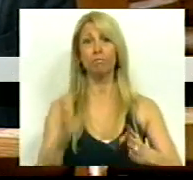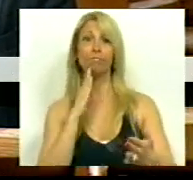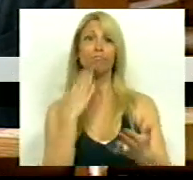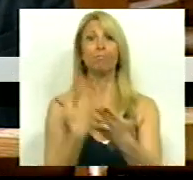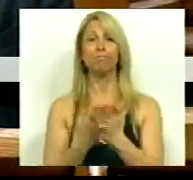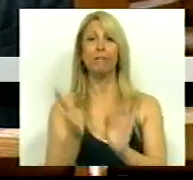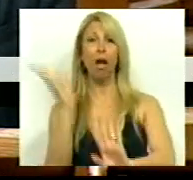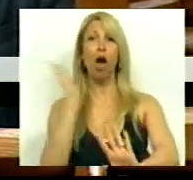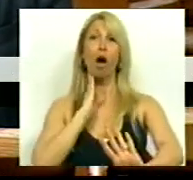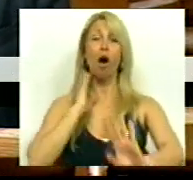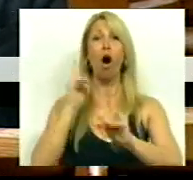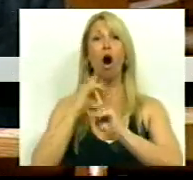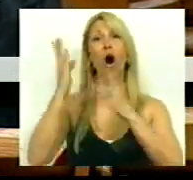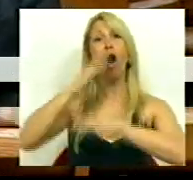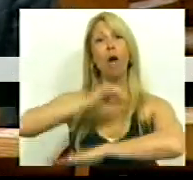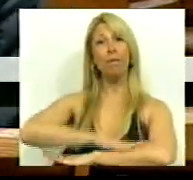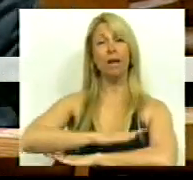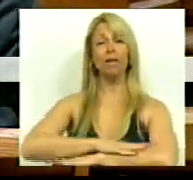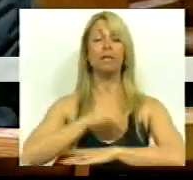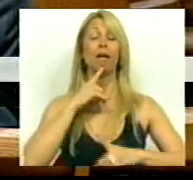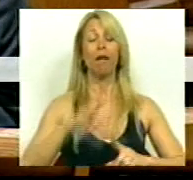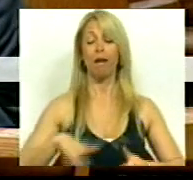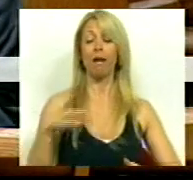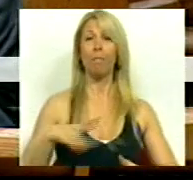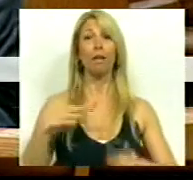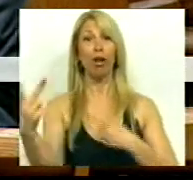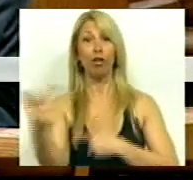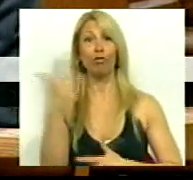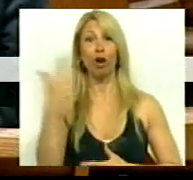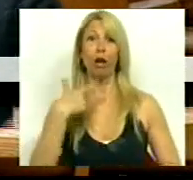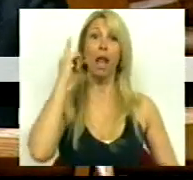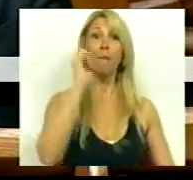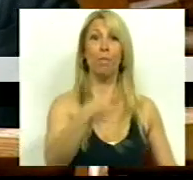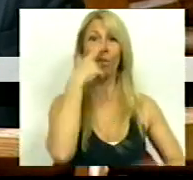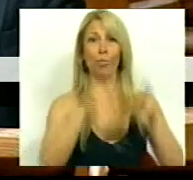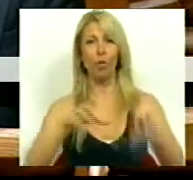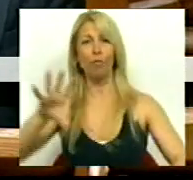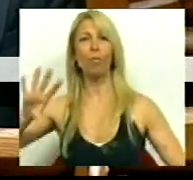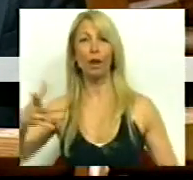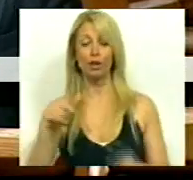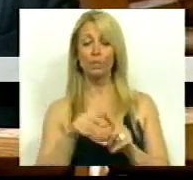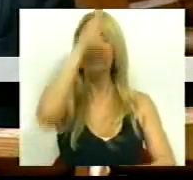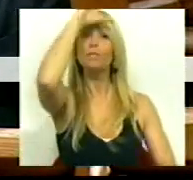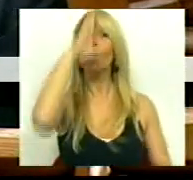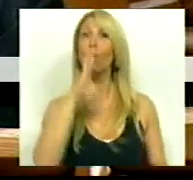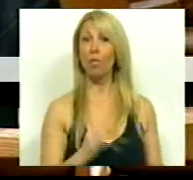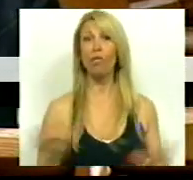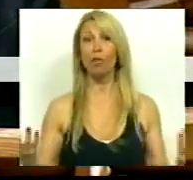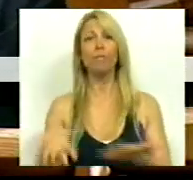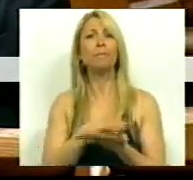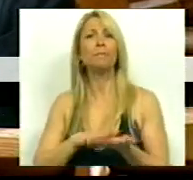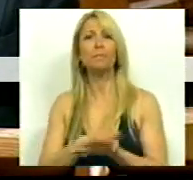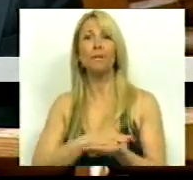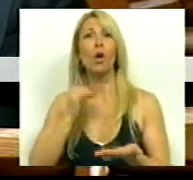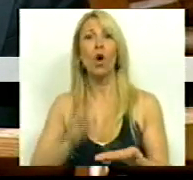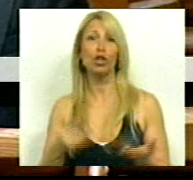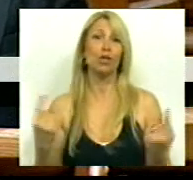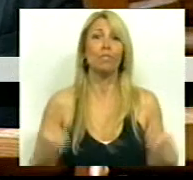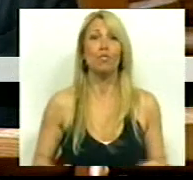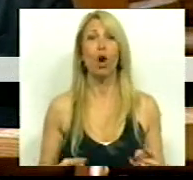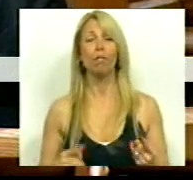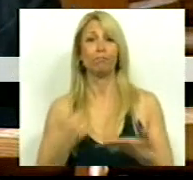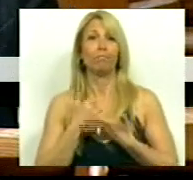grande capital e à Troika e impor ao povo e ao país. Este governo é sustentado neste momento apenas